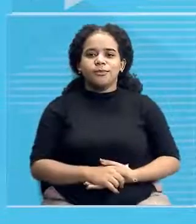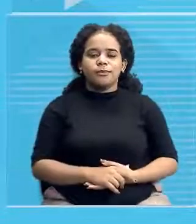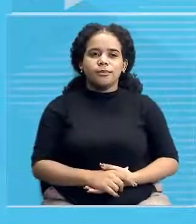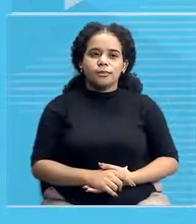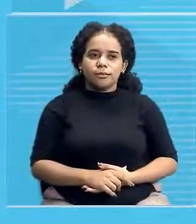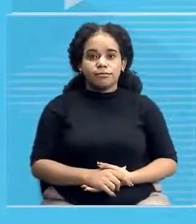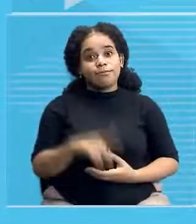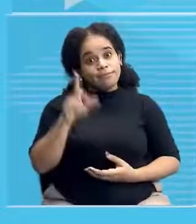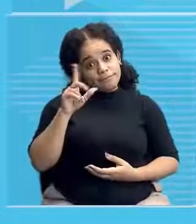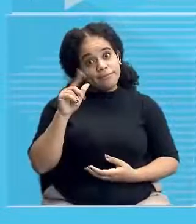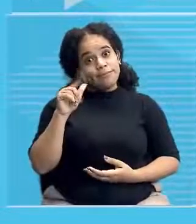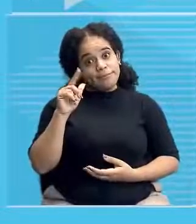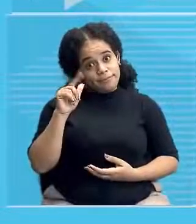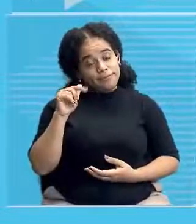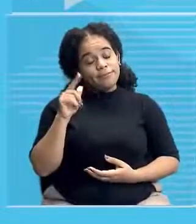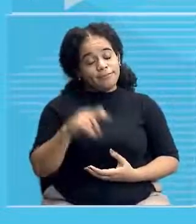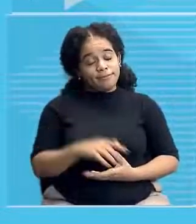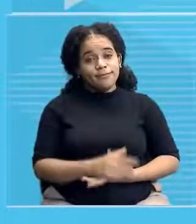Pois é.